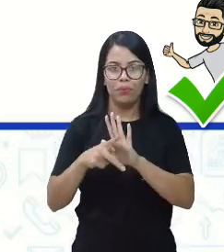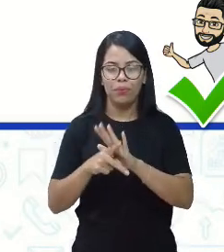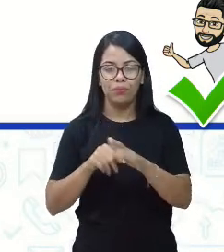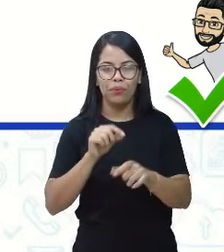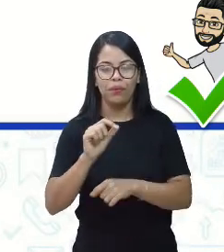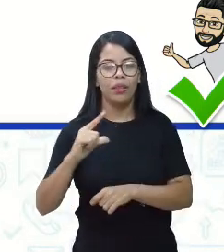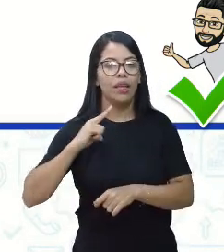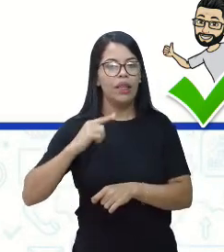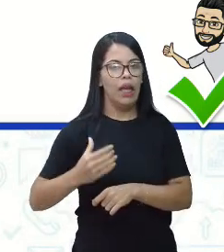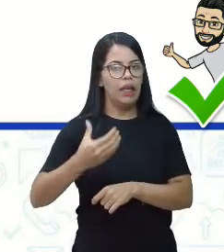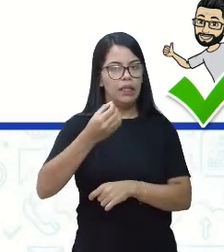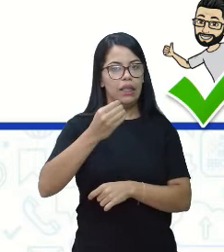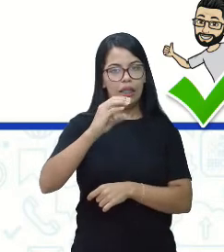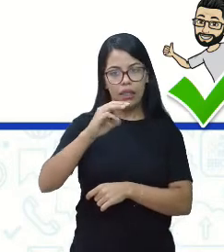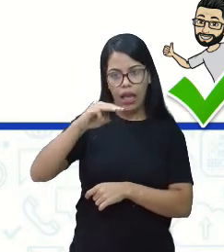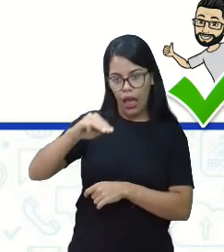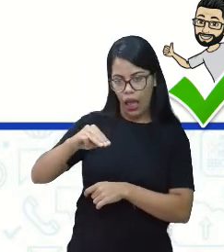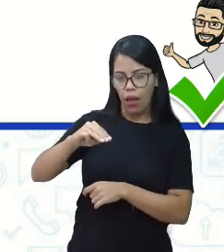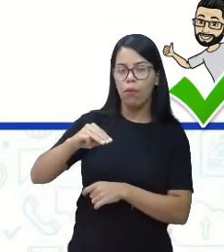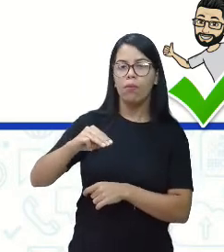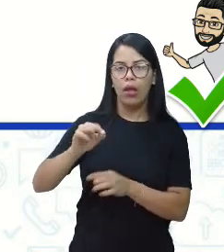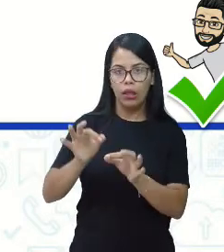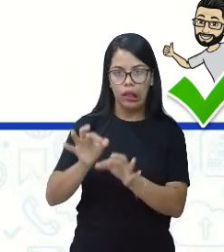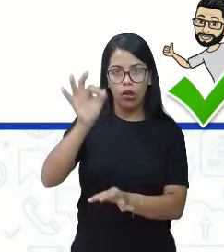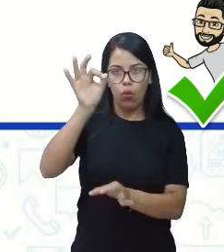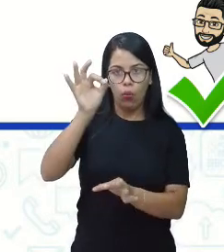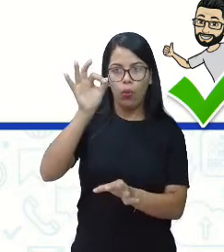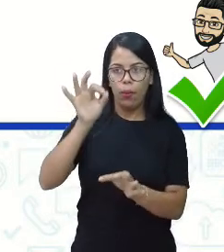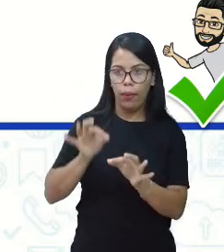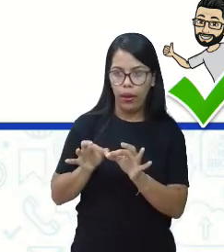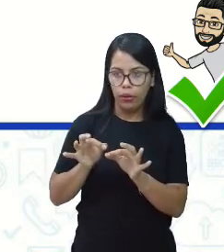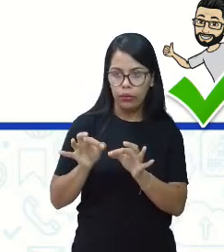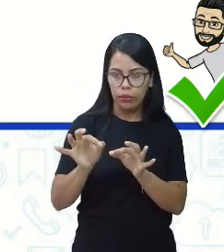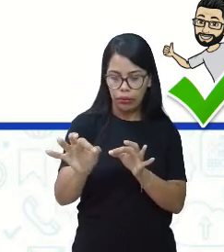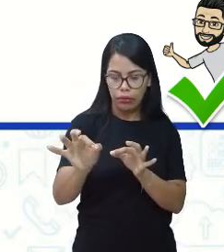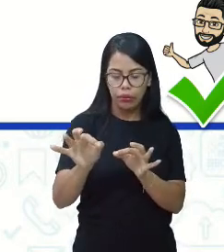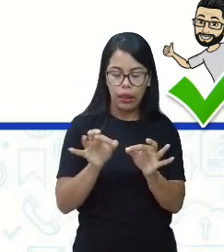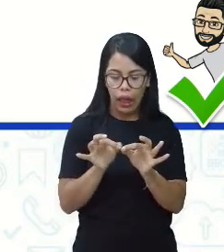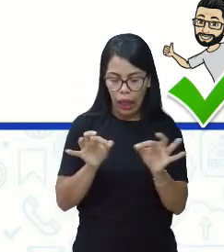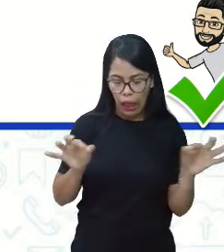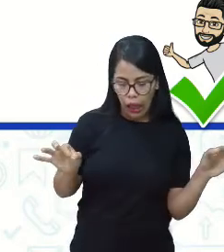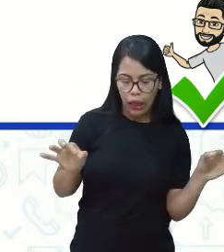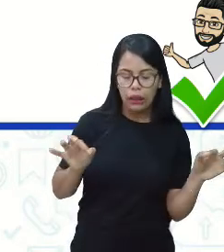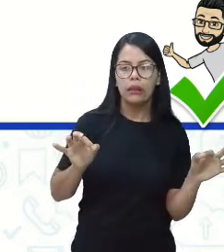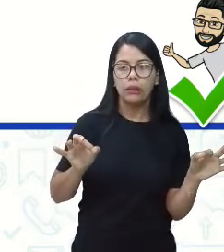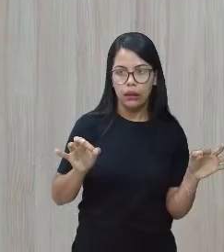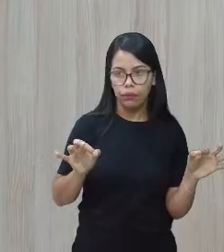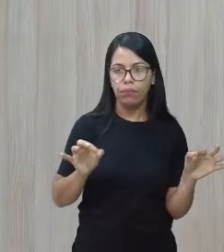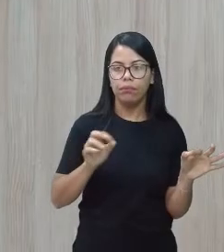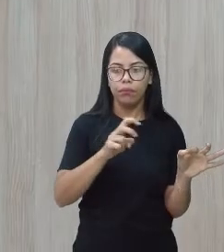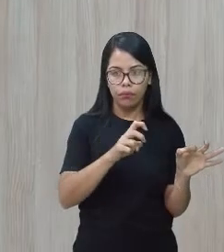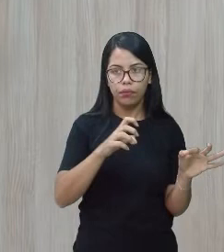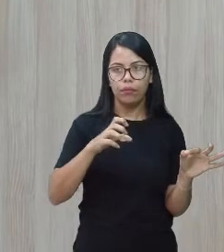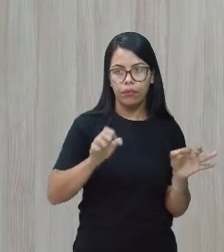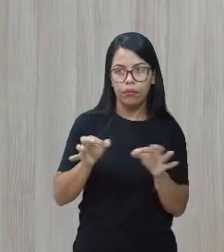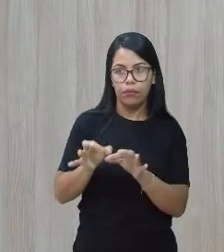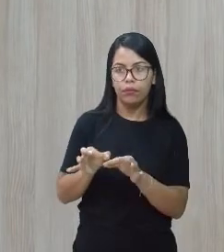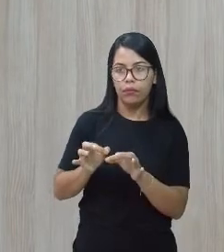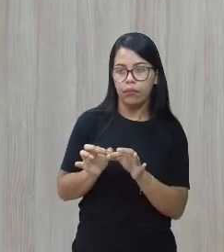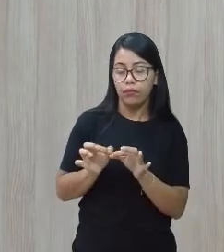de comprimento, 8 centímetros de largura e 5 centímetros de altura. Então, a gente viu aí na base que